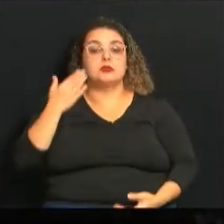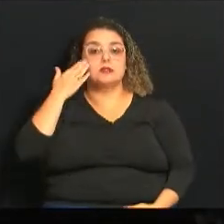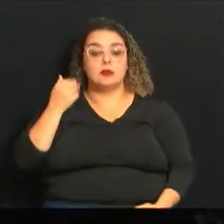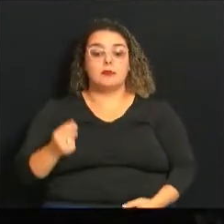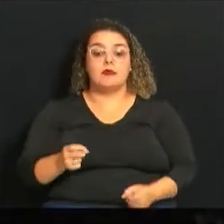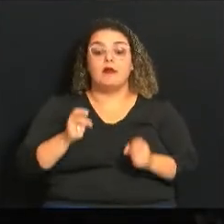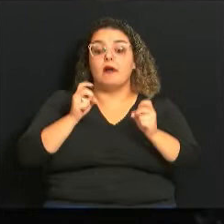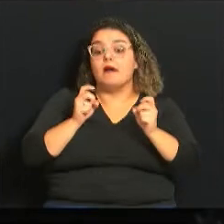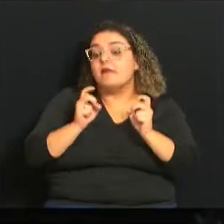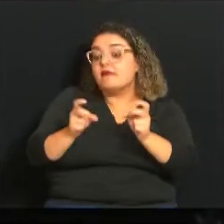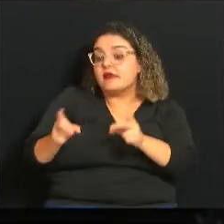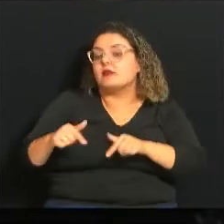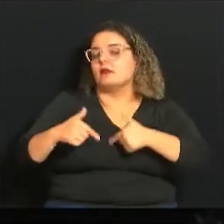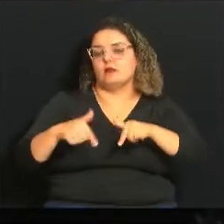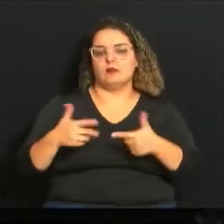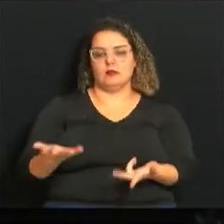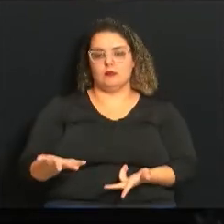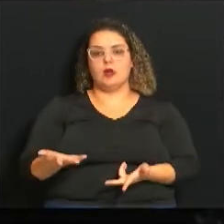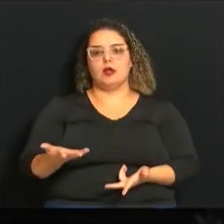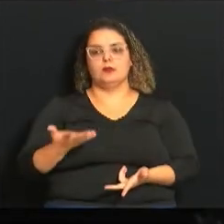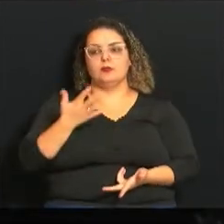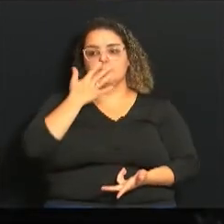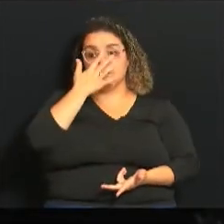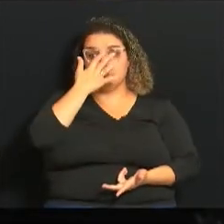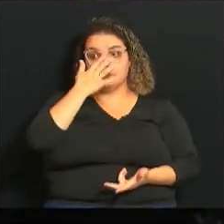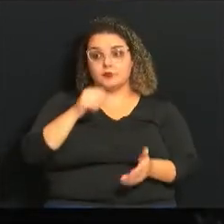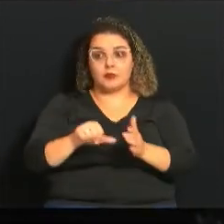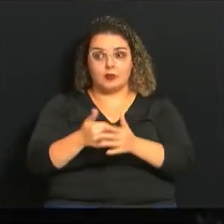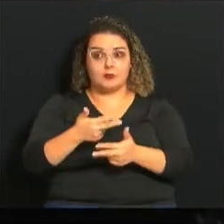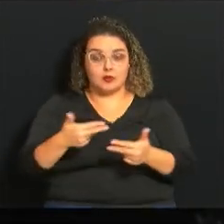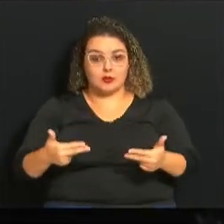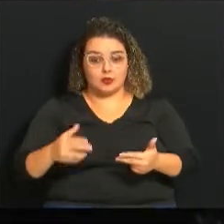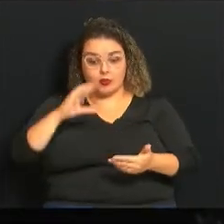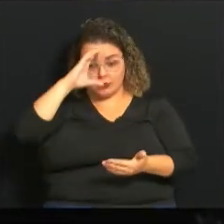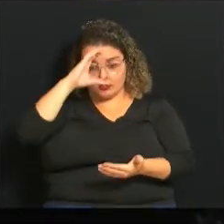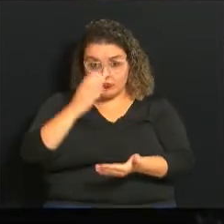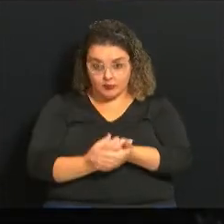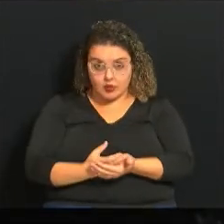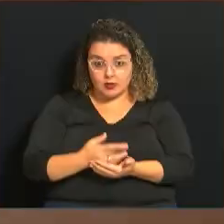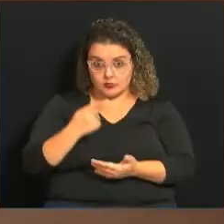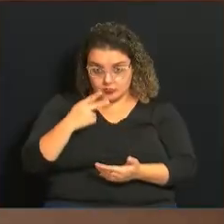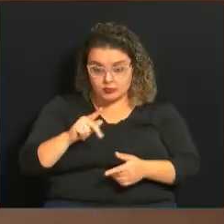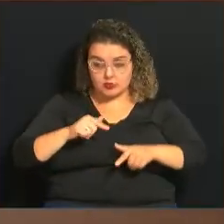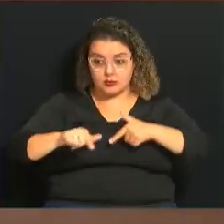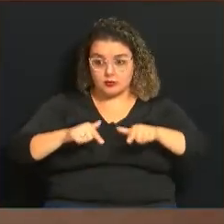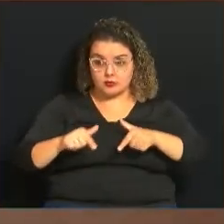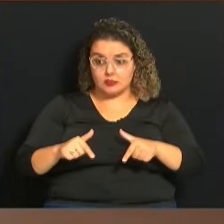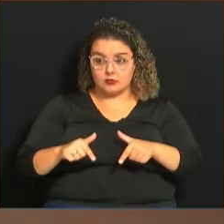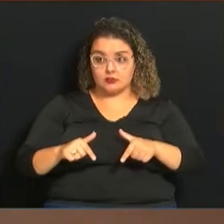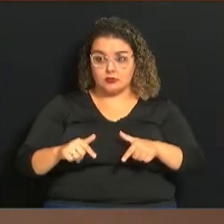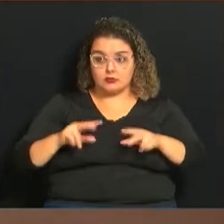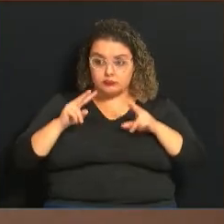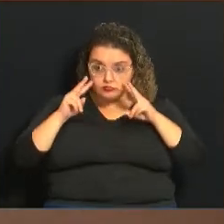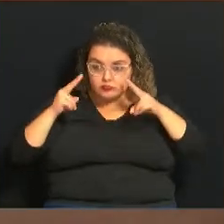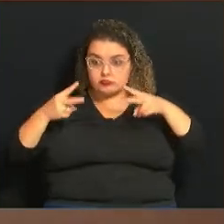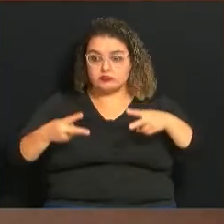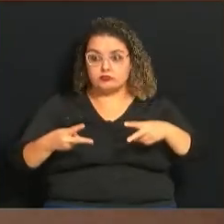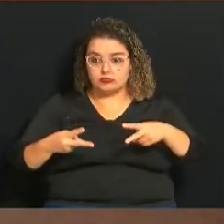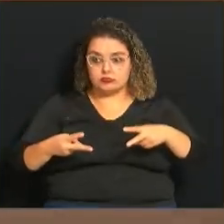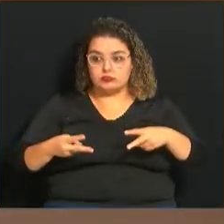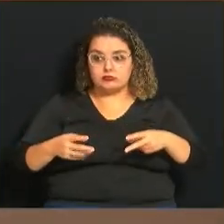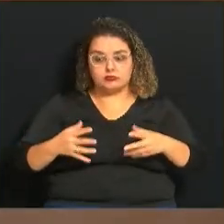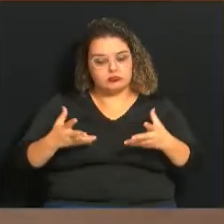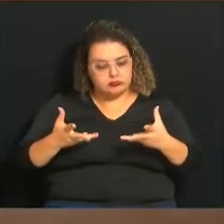né? A primeira coisa é que você tem que confiar no seu trabalho. Você tem que olhar para o seu trabalho com certa gentileza e